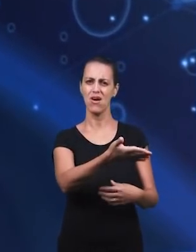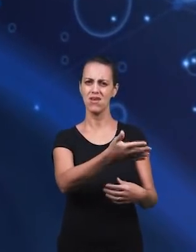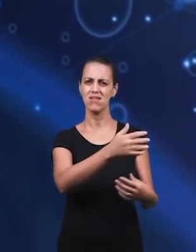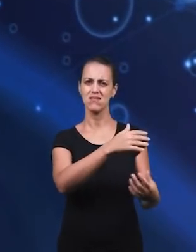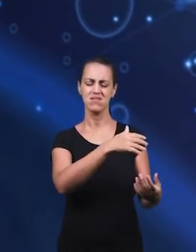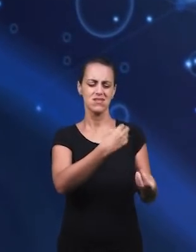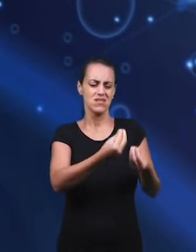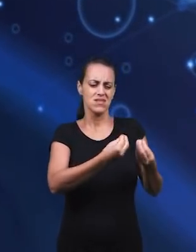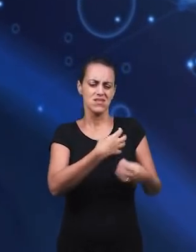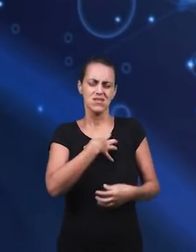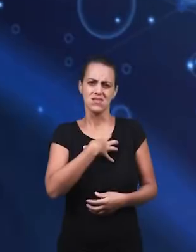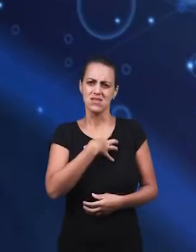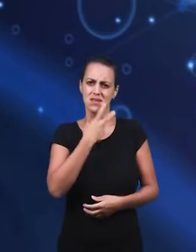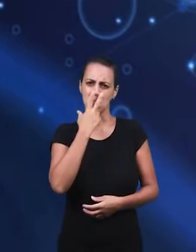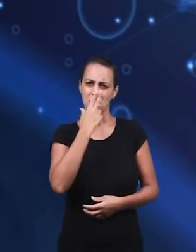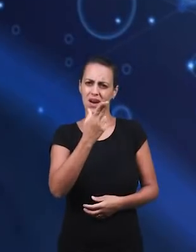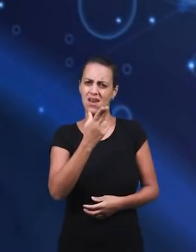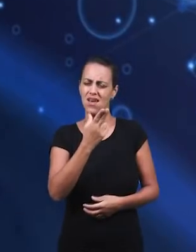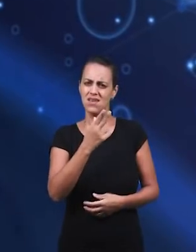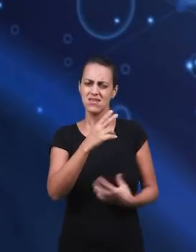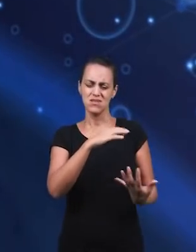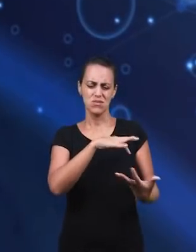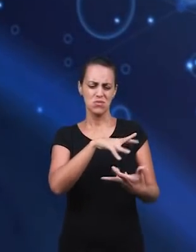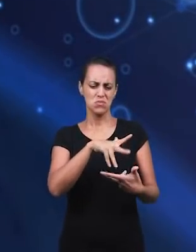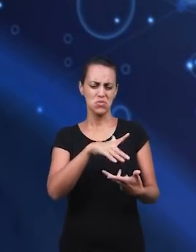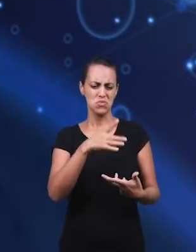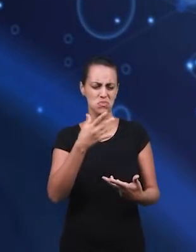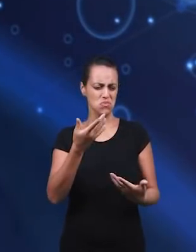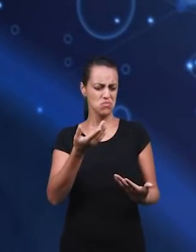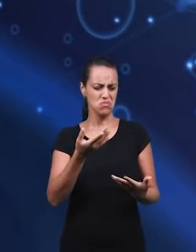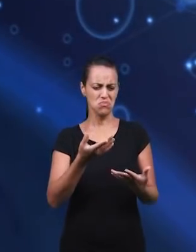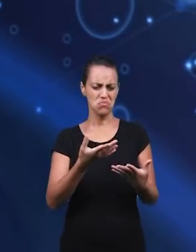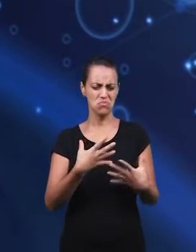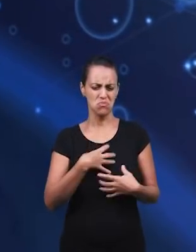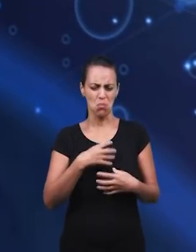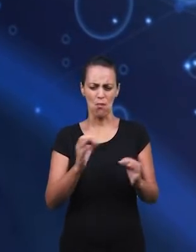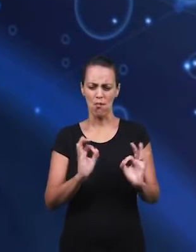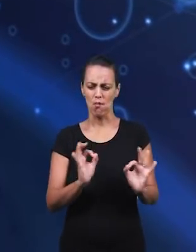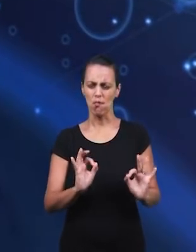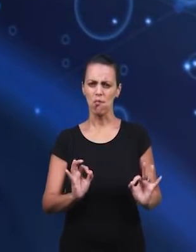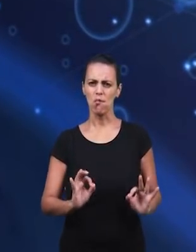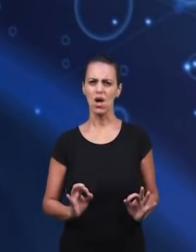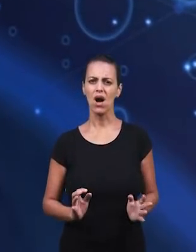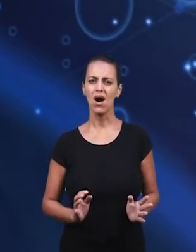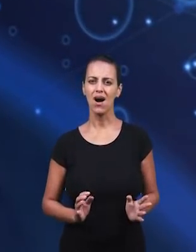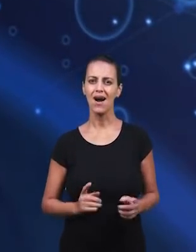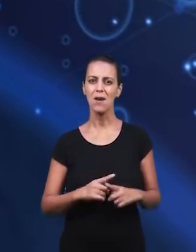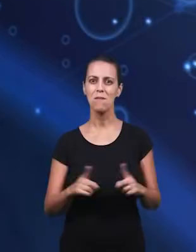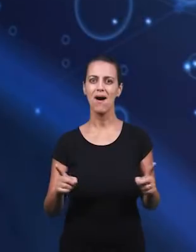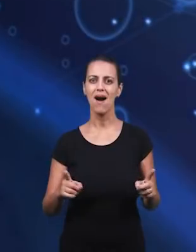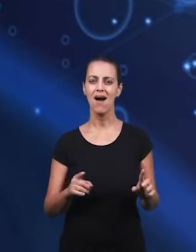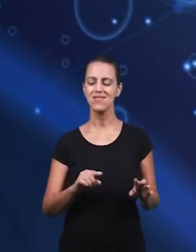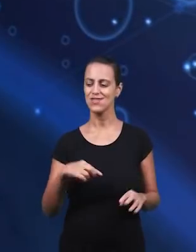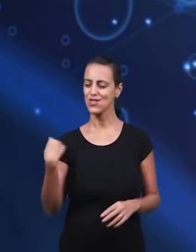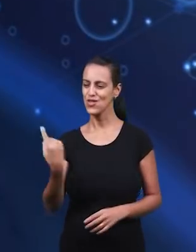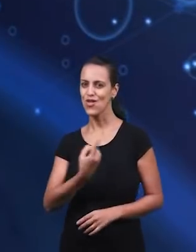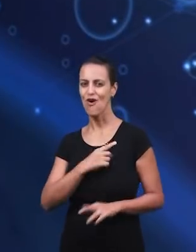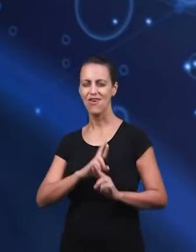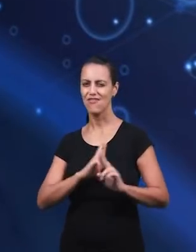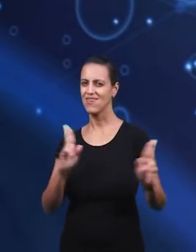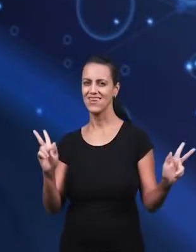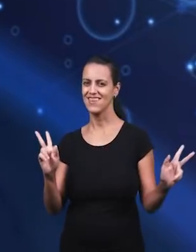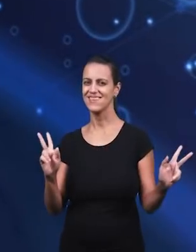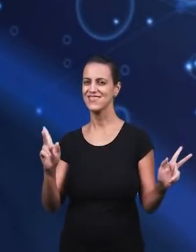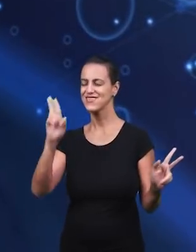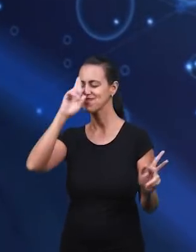o tempo de frieza no qual o mundo lá fora está vivendo. Mas o Senhor se faz presente no nosso meio,